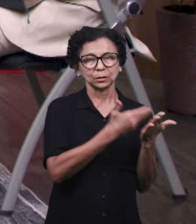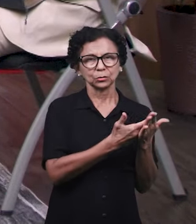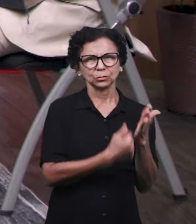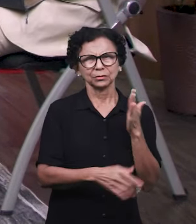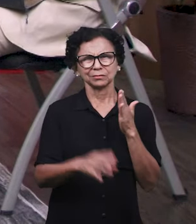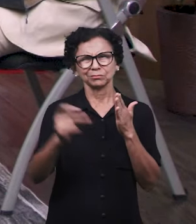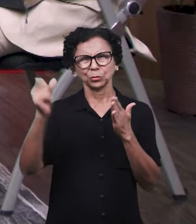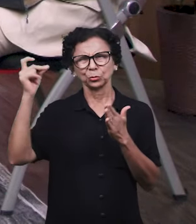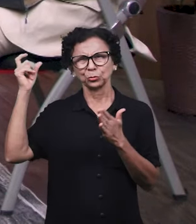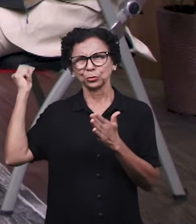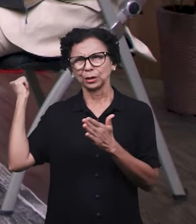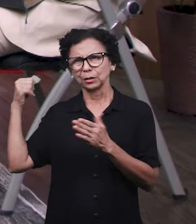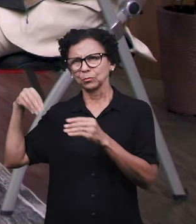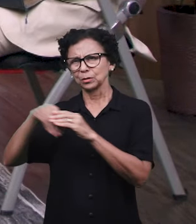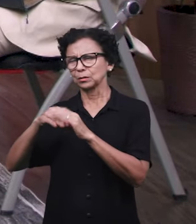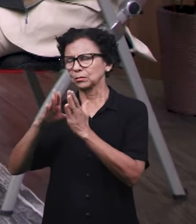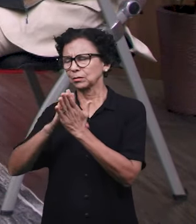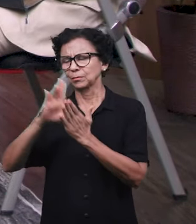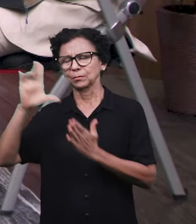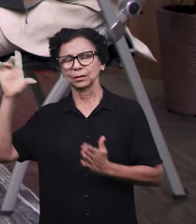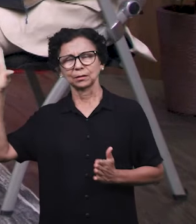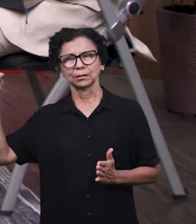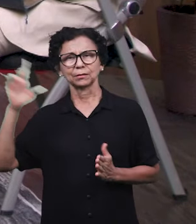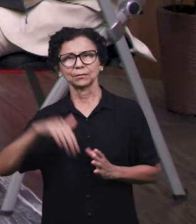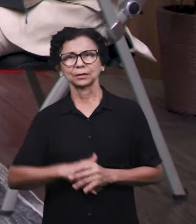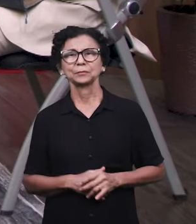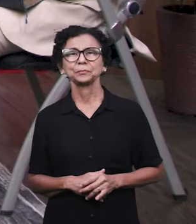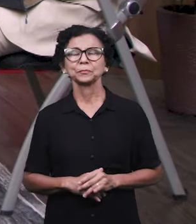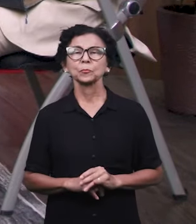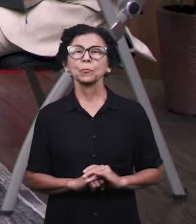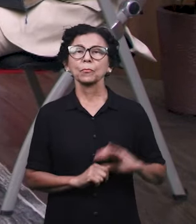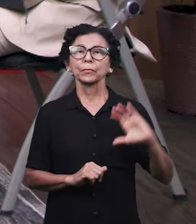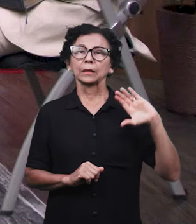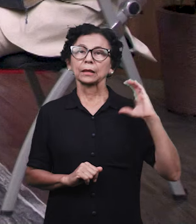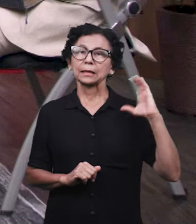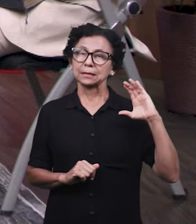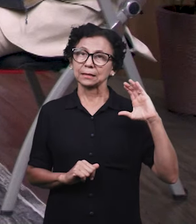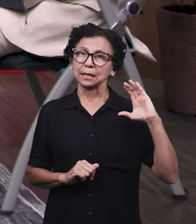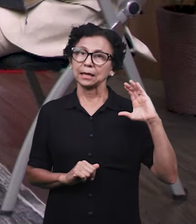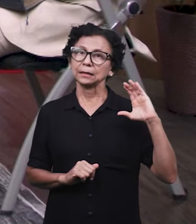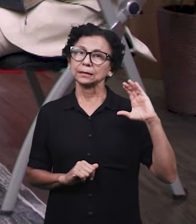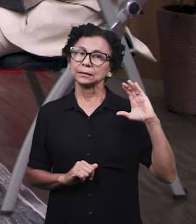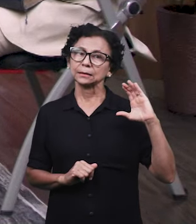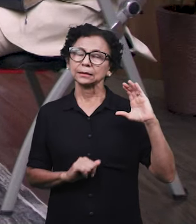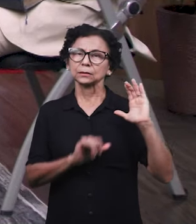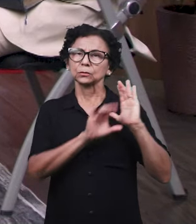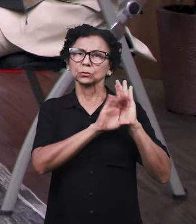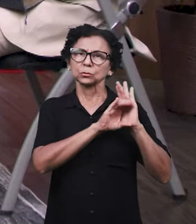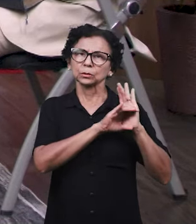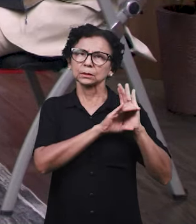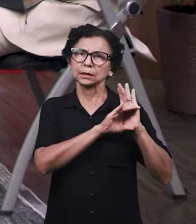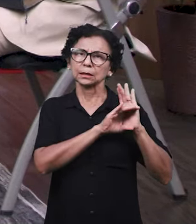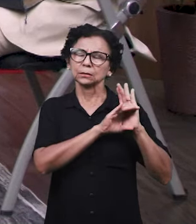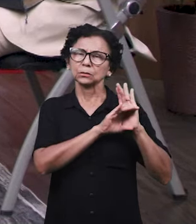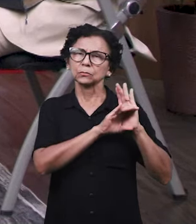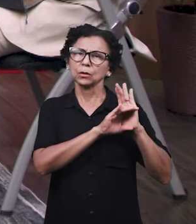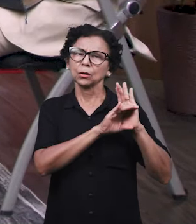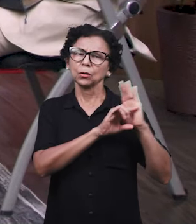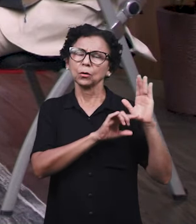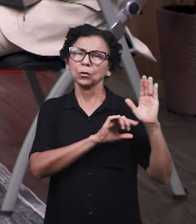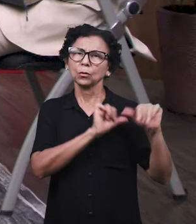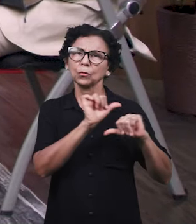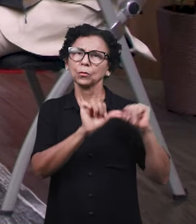ela vai, ao longo do tempo, ela vai mudando os seus conceitos, e aquilo que era tido como verdade absoluta passa